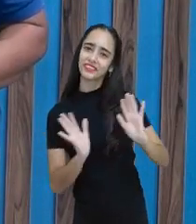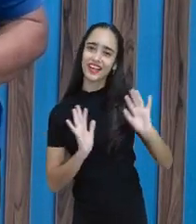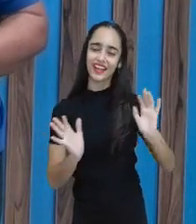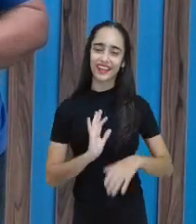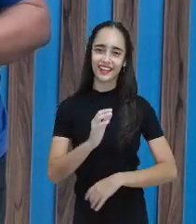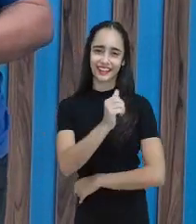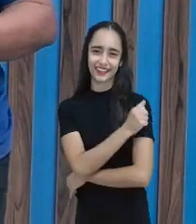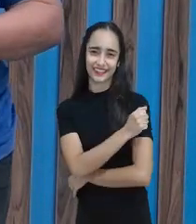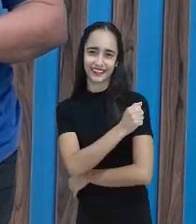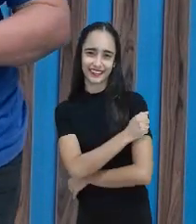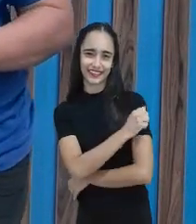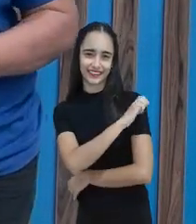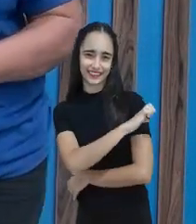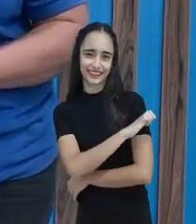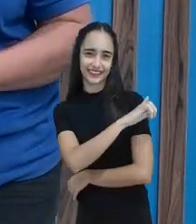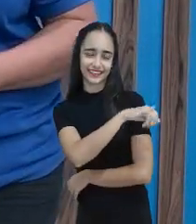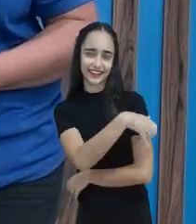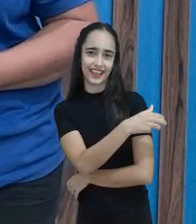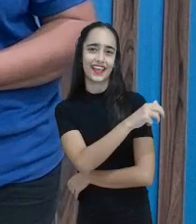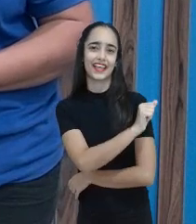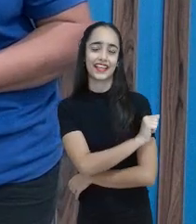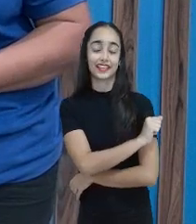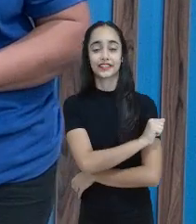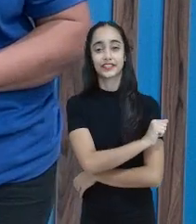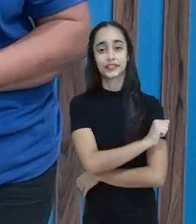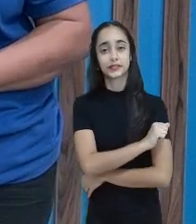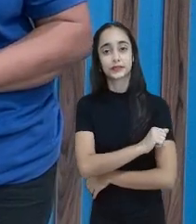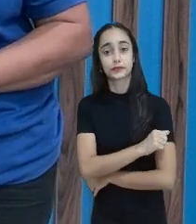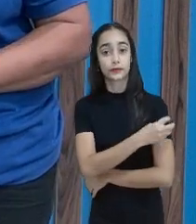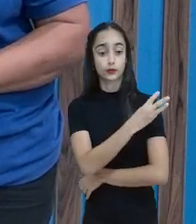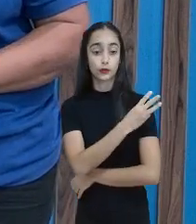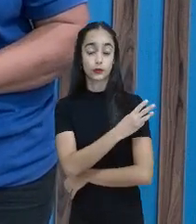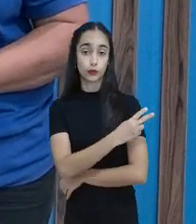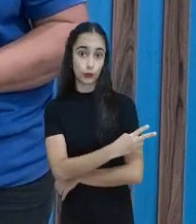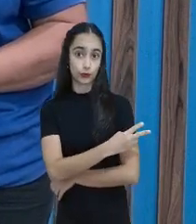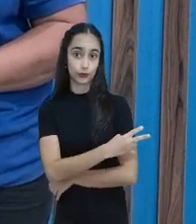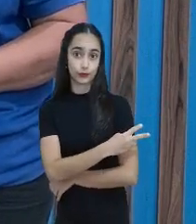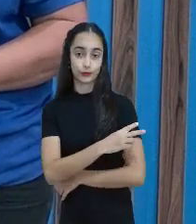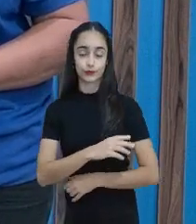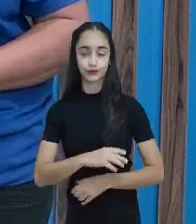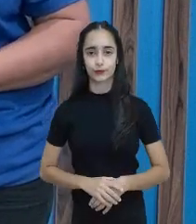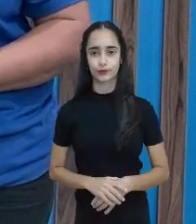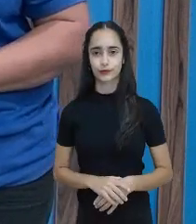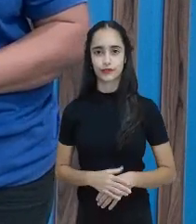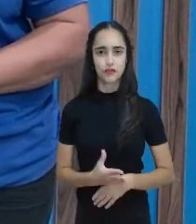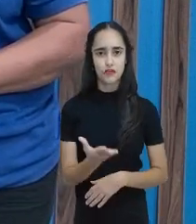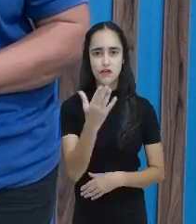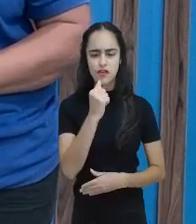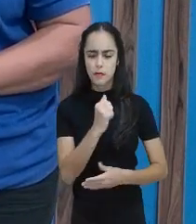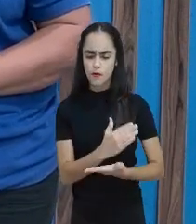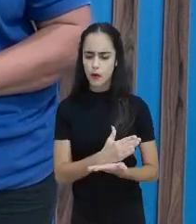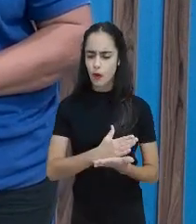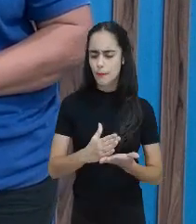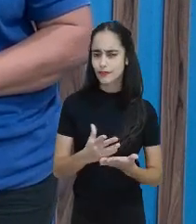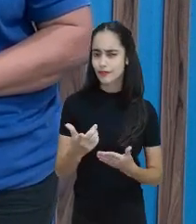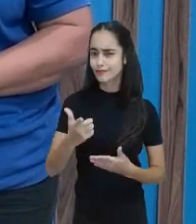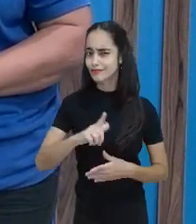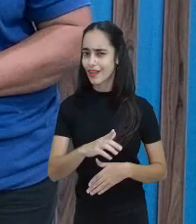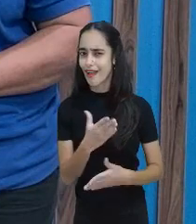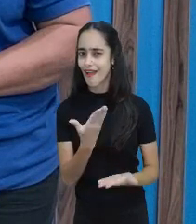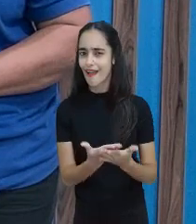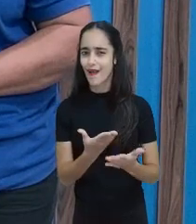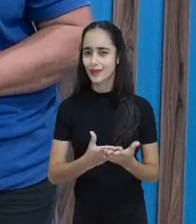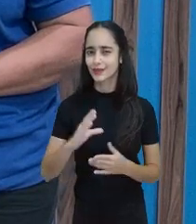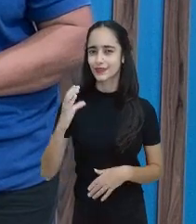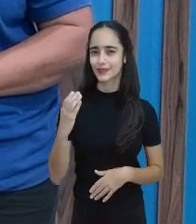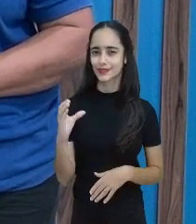Olá, estudantes da Educação de Jovens e Adultos, módulo 2. Vamos começar mais uma aula de ciências